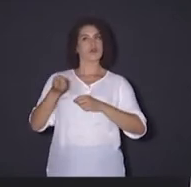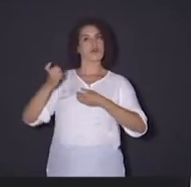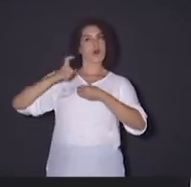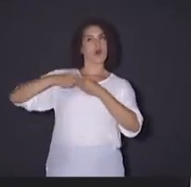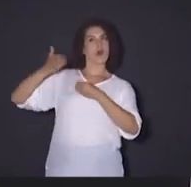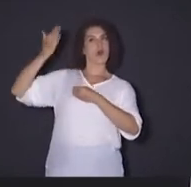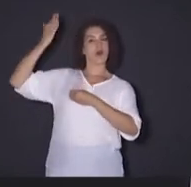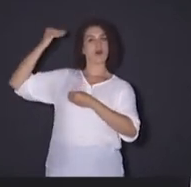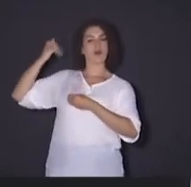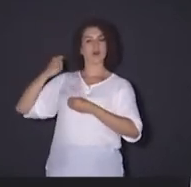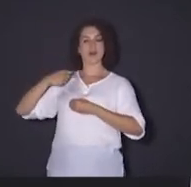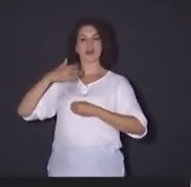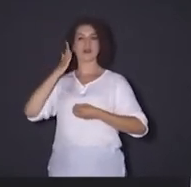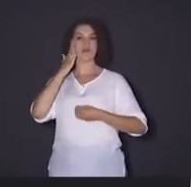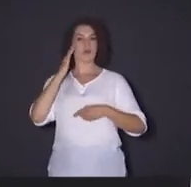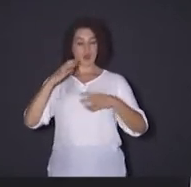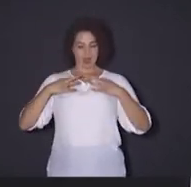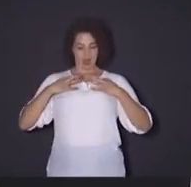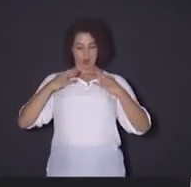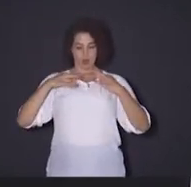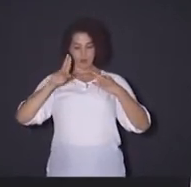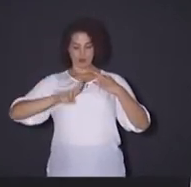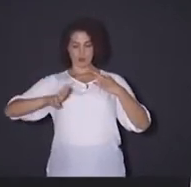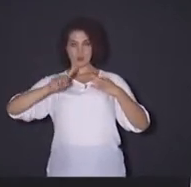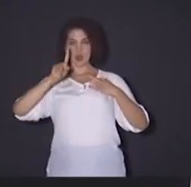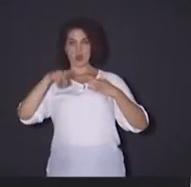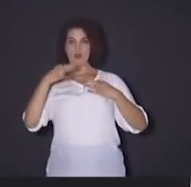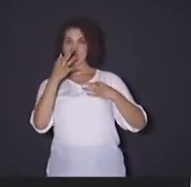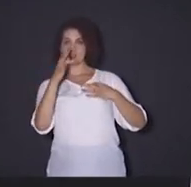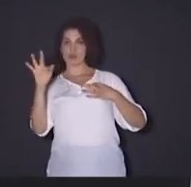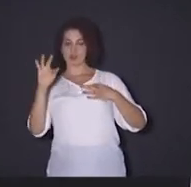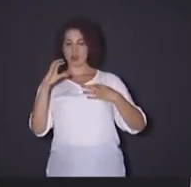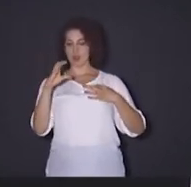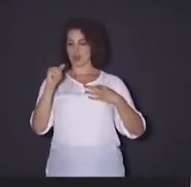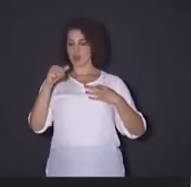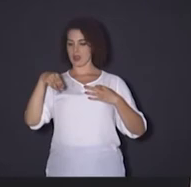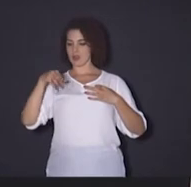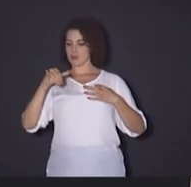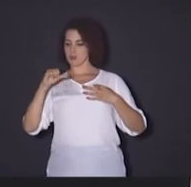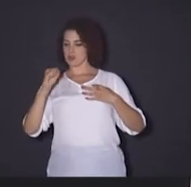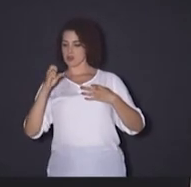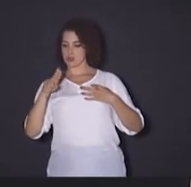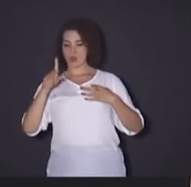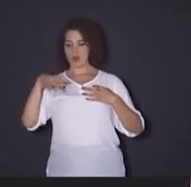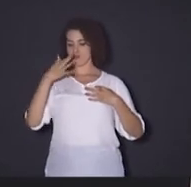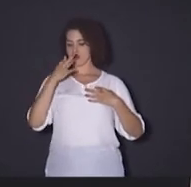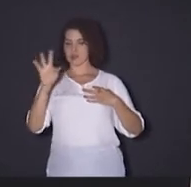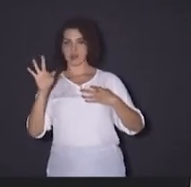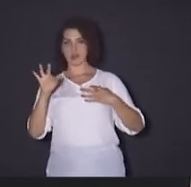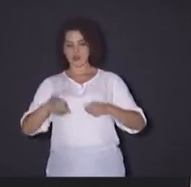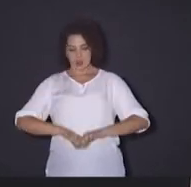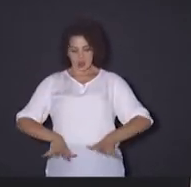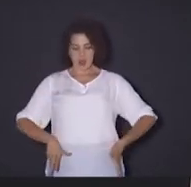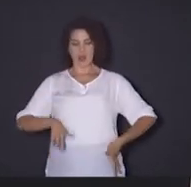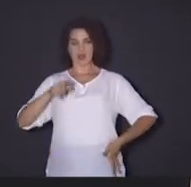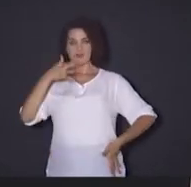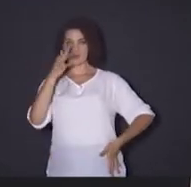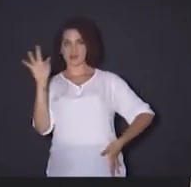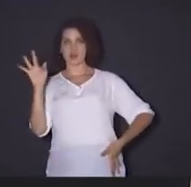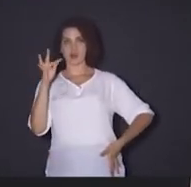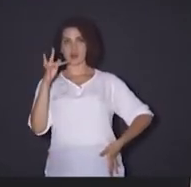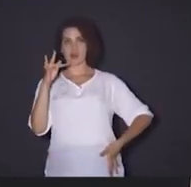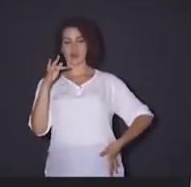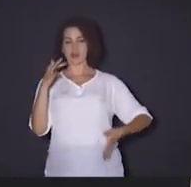roupa que a gente usa francesa que camisa 1 palavra francesa que anáguas francês de a gente precisa b que